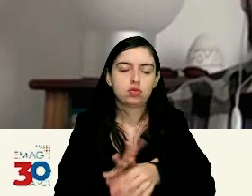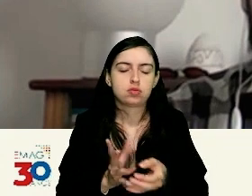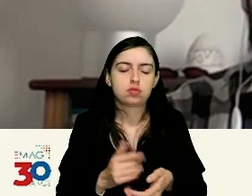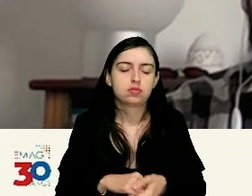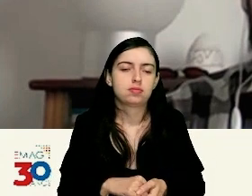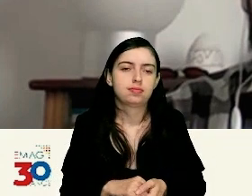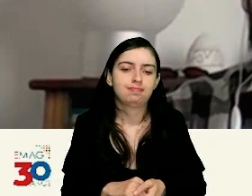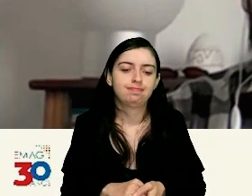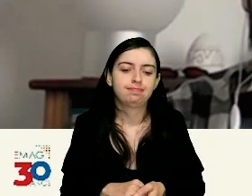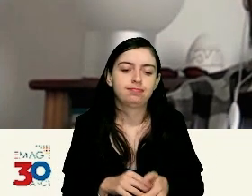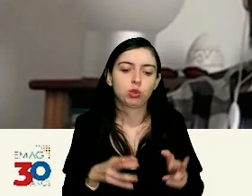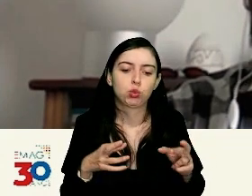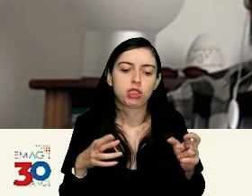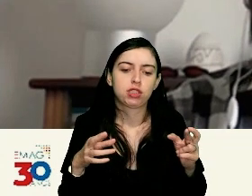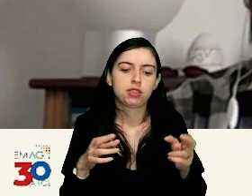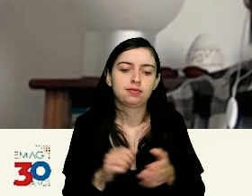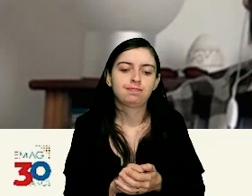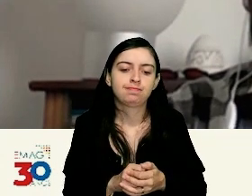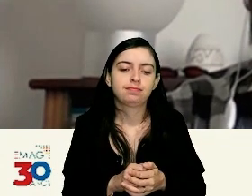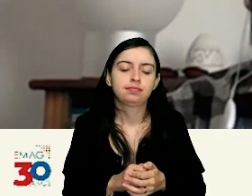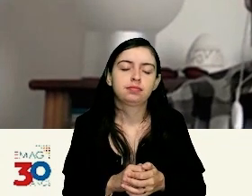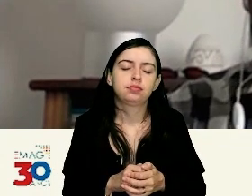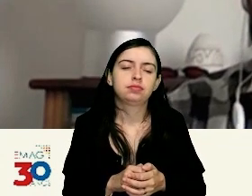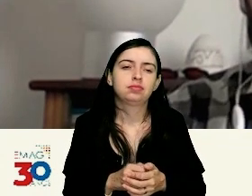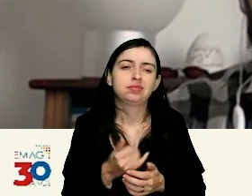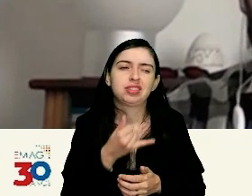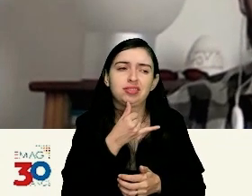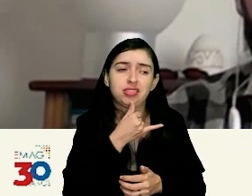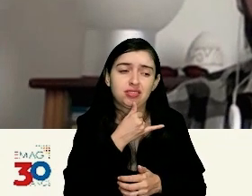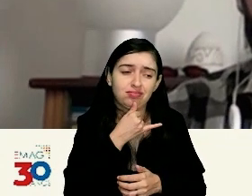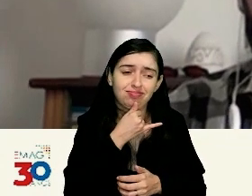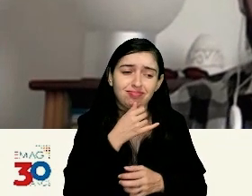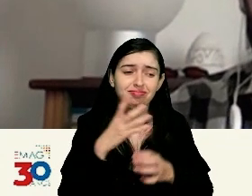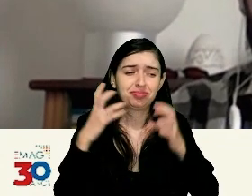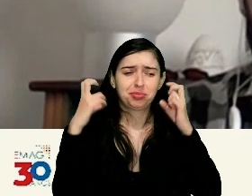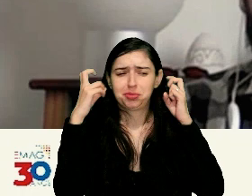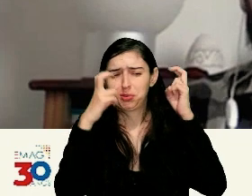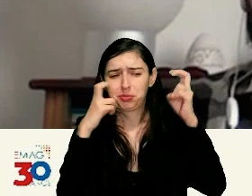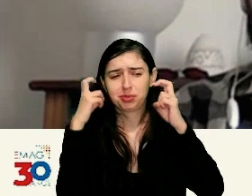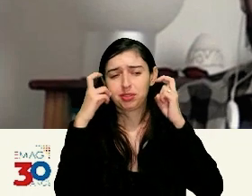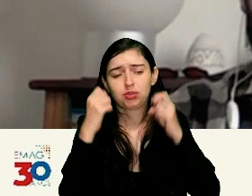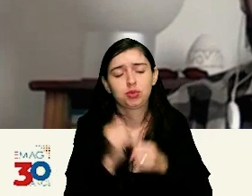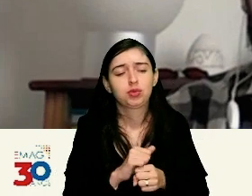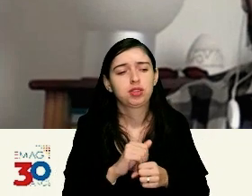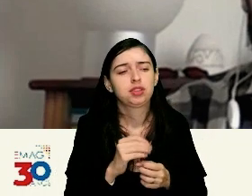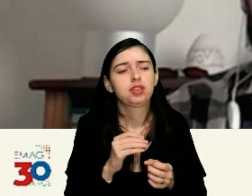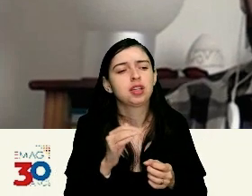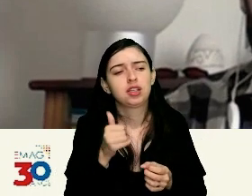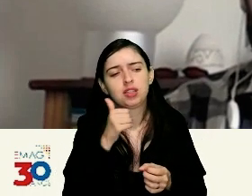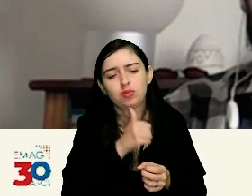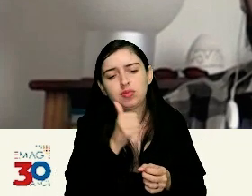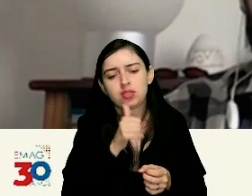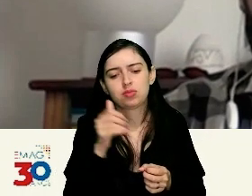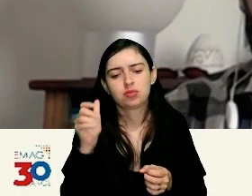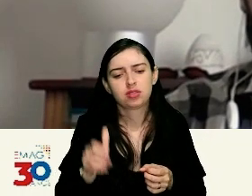Acho que foi o período mais triste, mais conturbada na história. Assim, aí ficou pesado mesmo, né? Muito